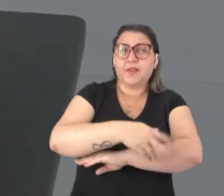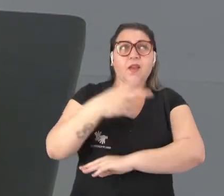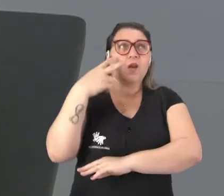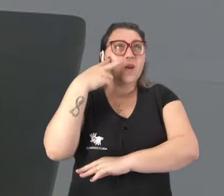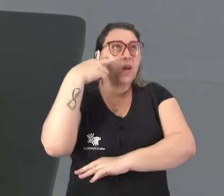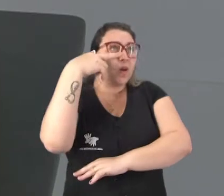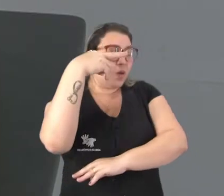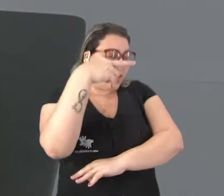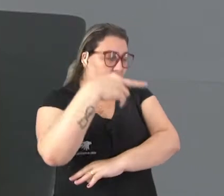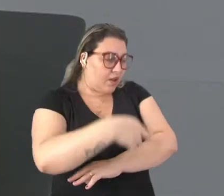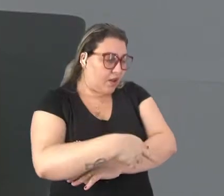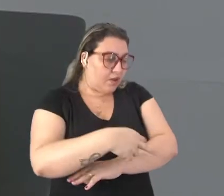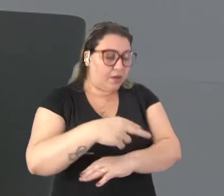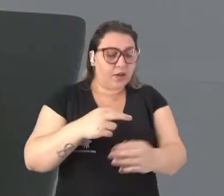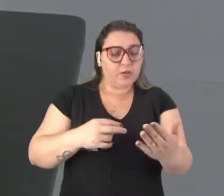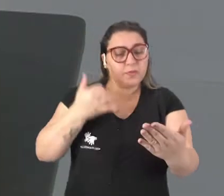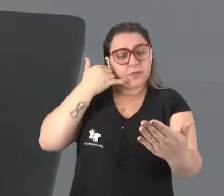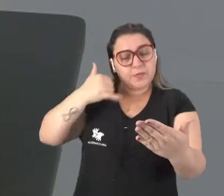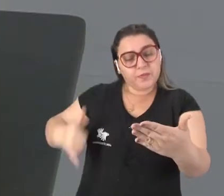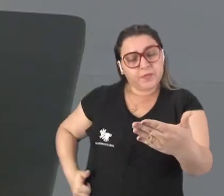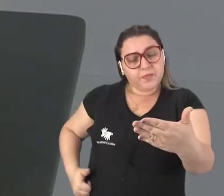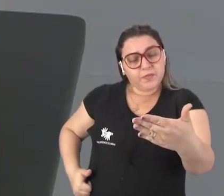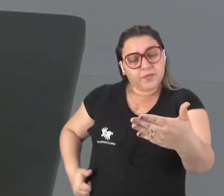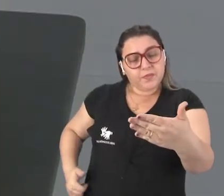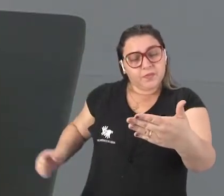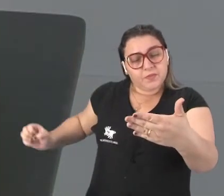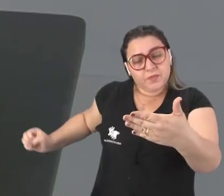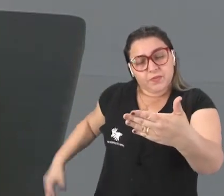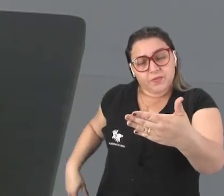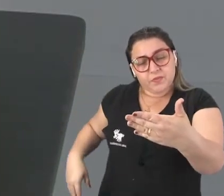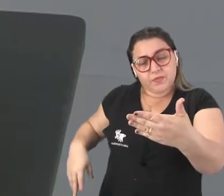olhando para o celular, não era mesmo?